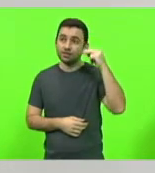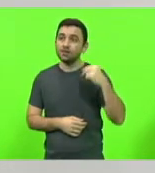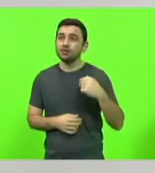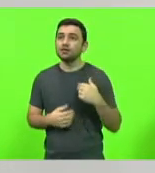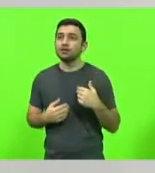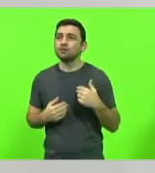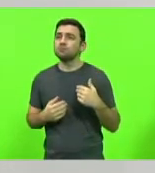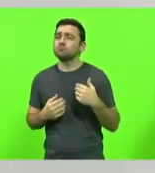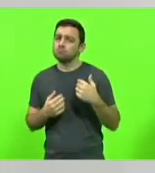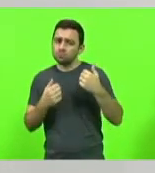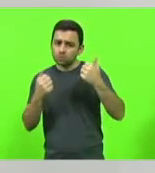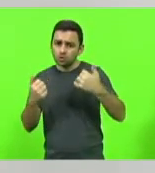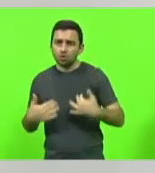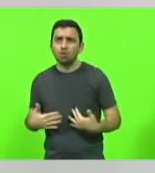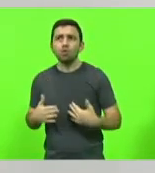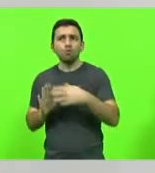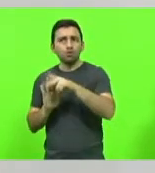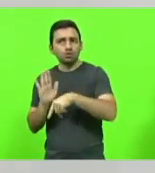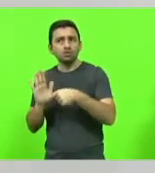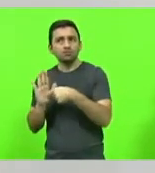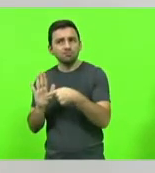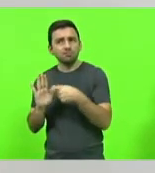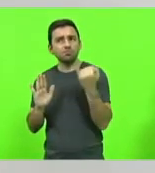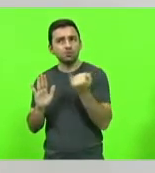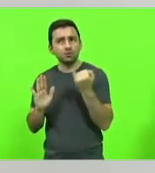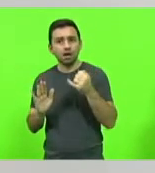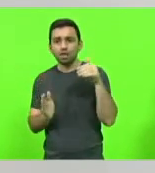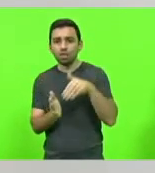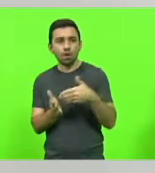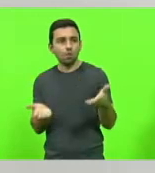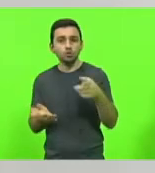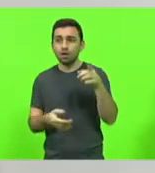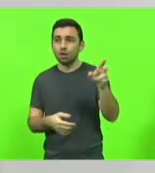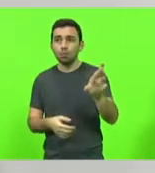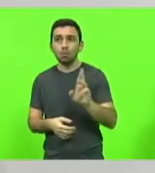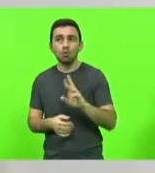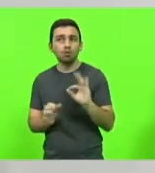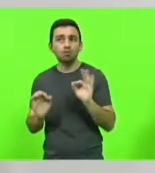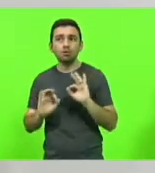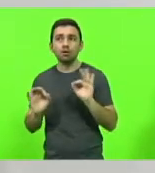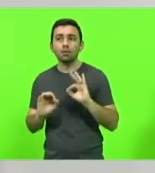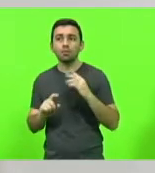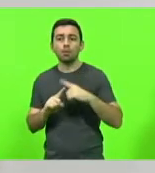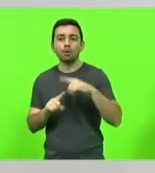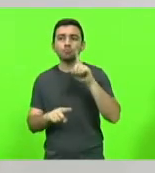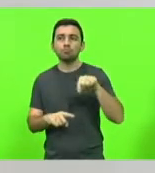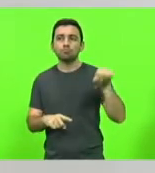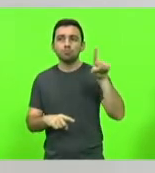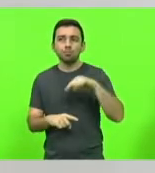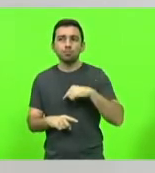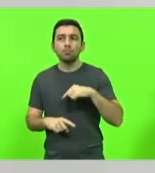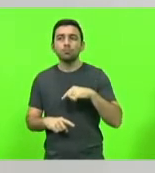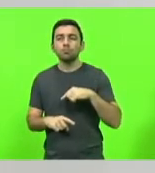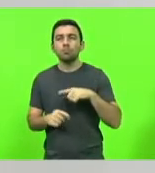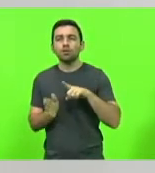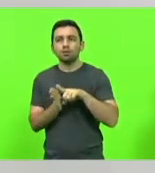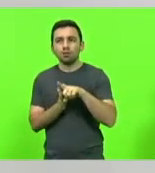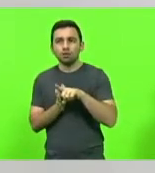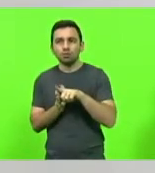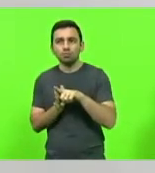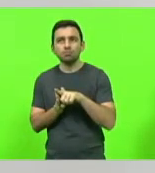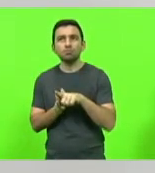a importância desse projeto e a continuidade, né? Até hoje ele não respondeu por que encerrou esse processo de análise, que deixa